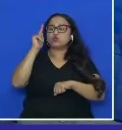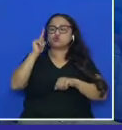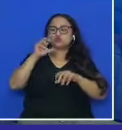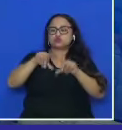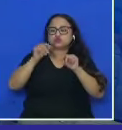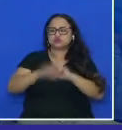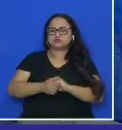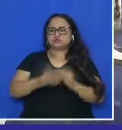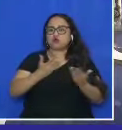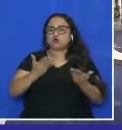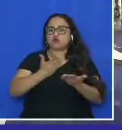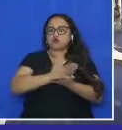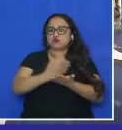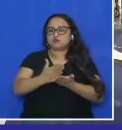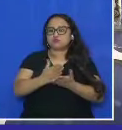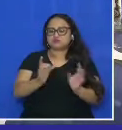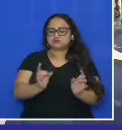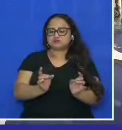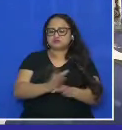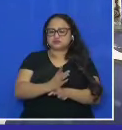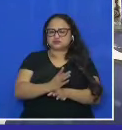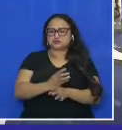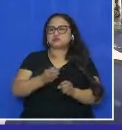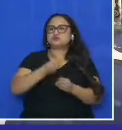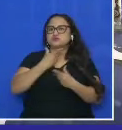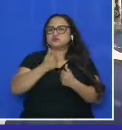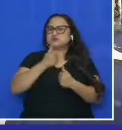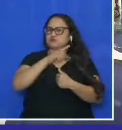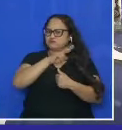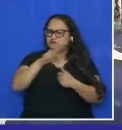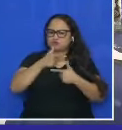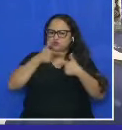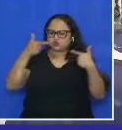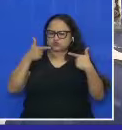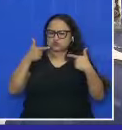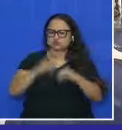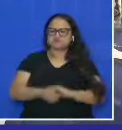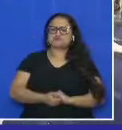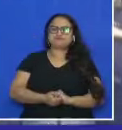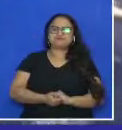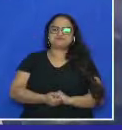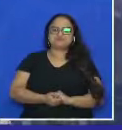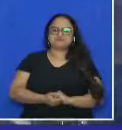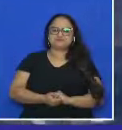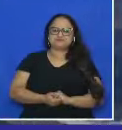Vamos começar. Chegou a hora. Bolas posicionadas. Boa sorte para você que apostou. Valendo!